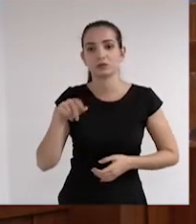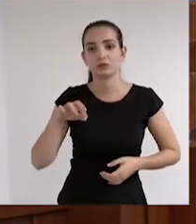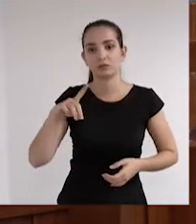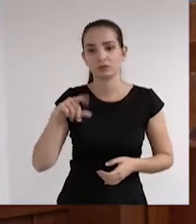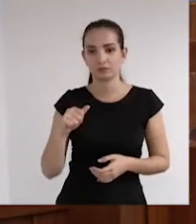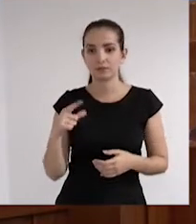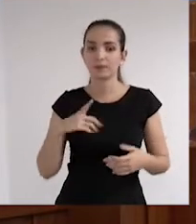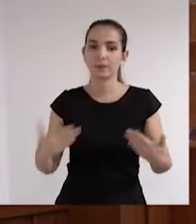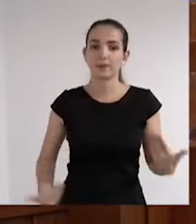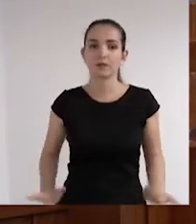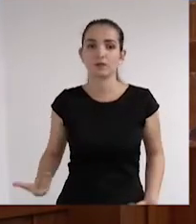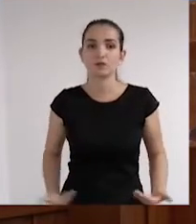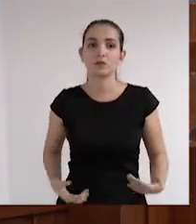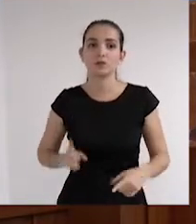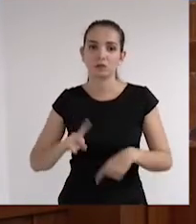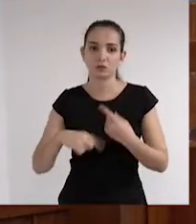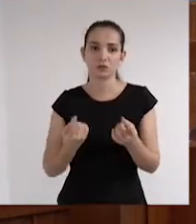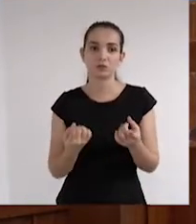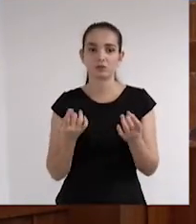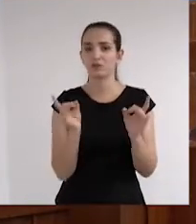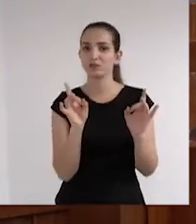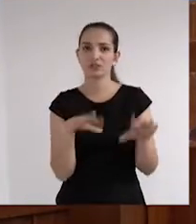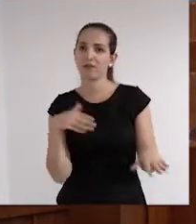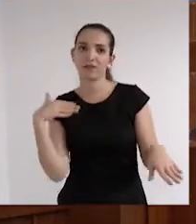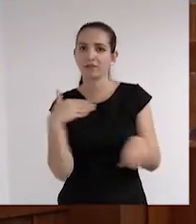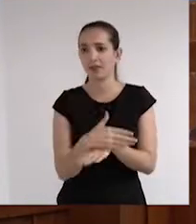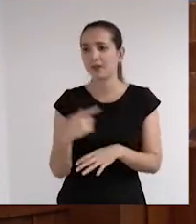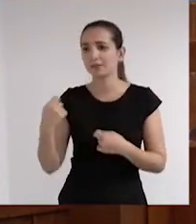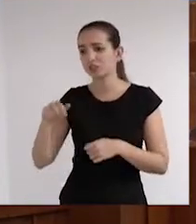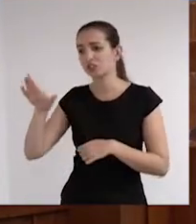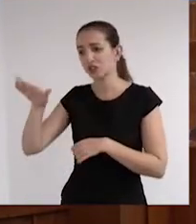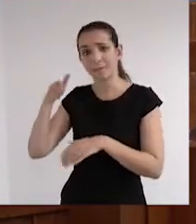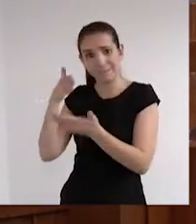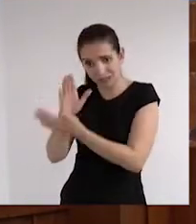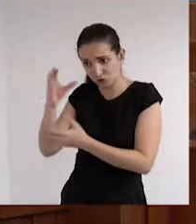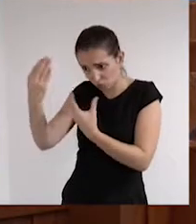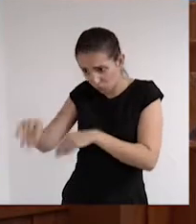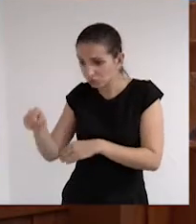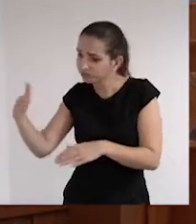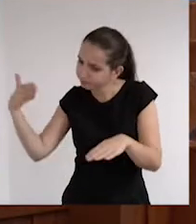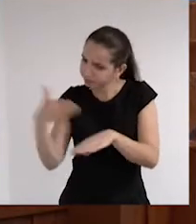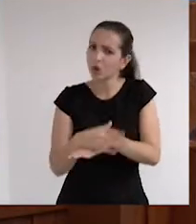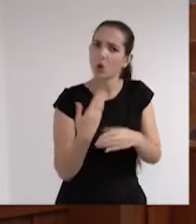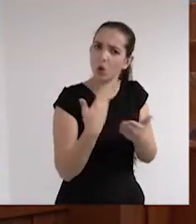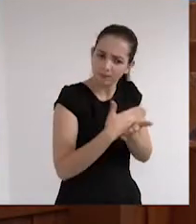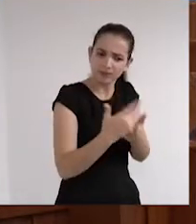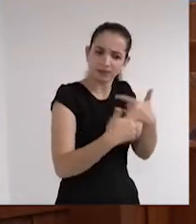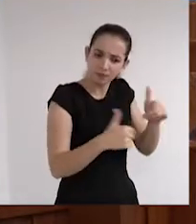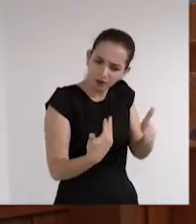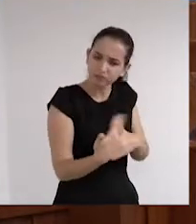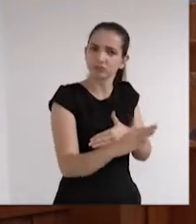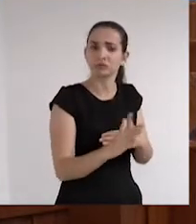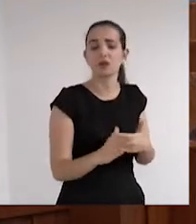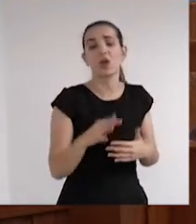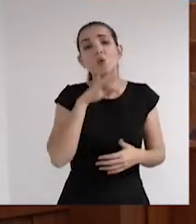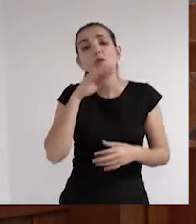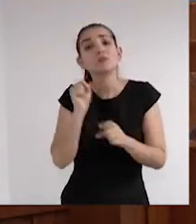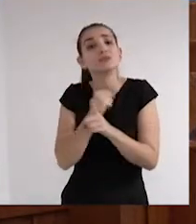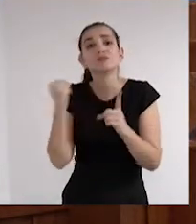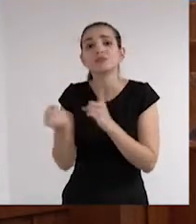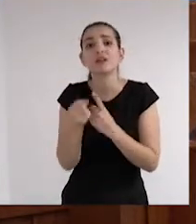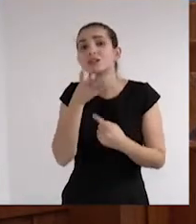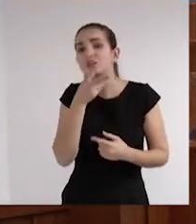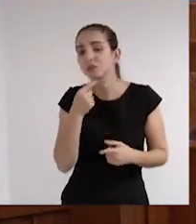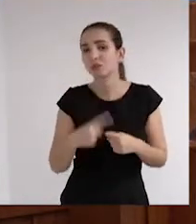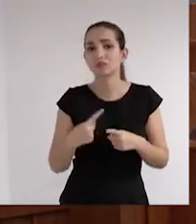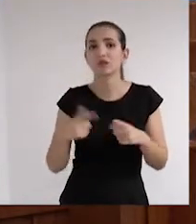os servidores que vão deixar de adentrar, de ser convocados, de fazer parte dos quadros da Secretaria de Fazenda. É ruim para a sociedade, porque vai diminuindo